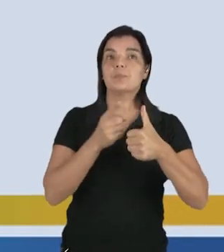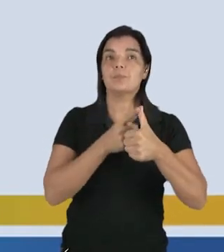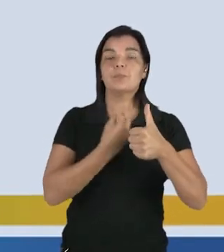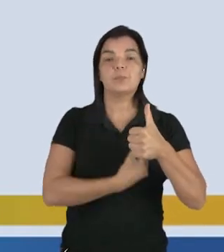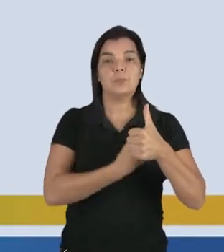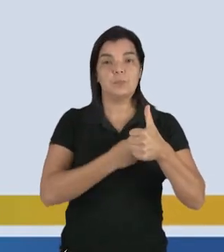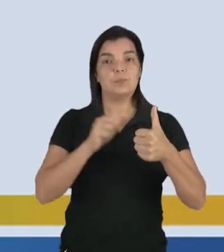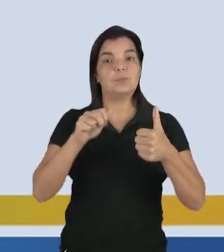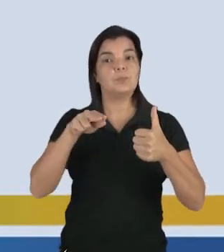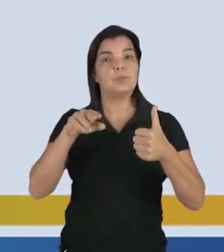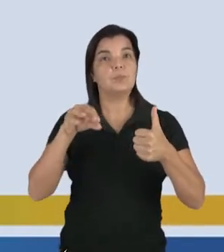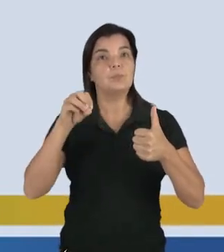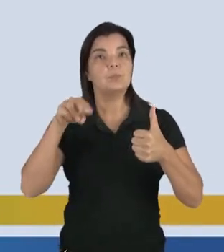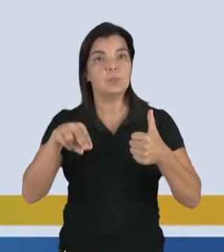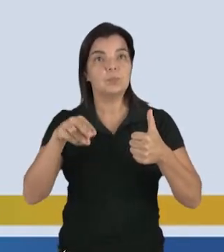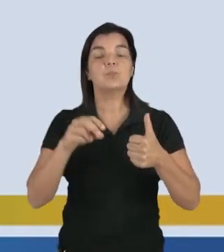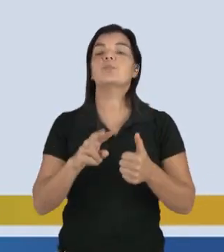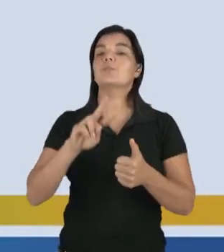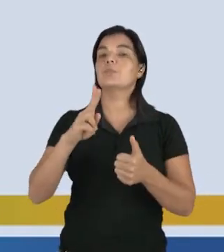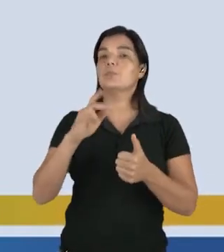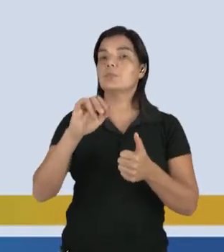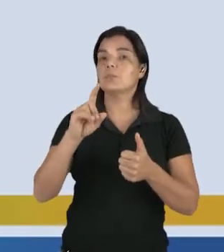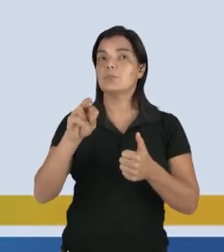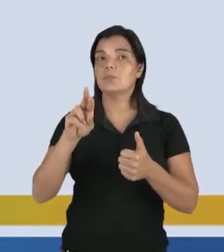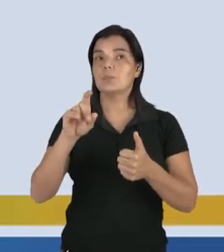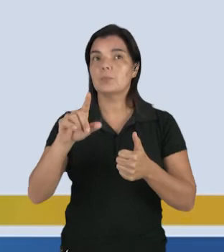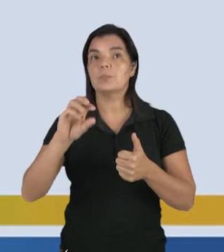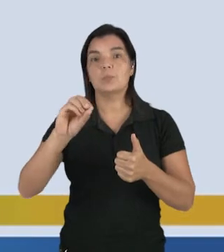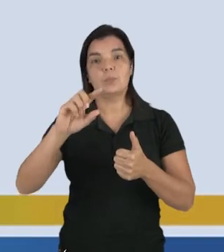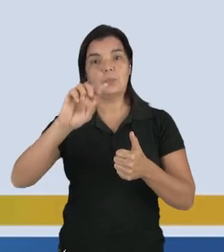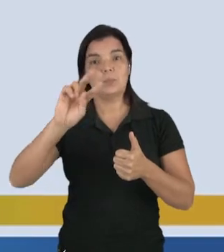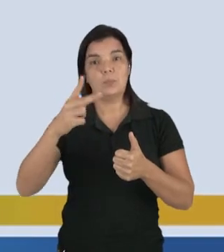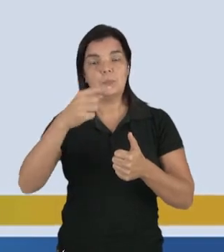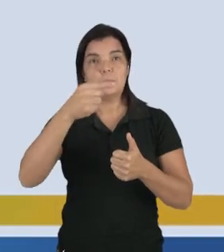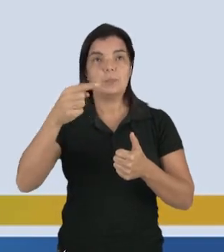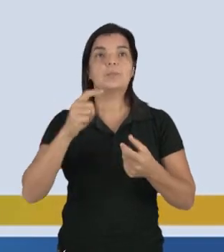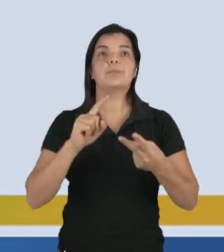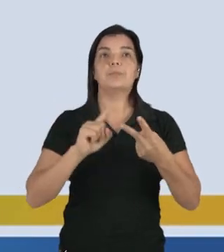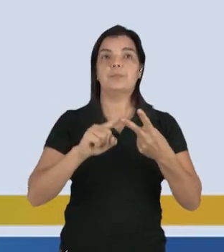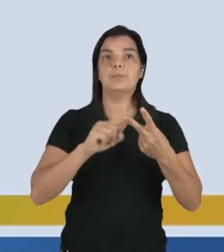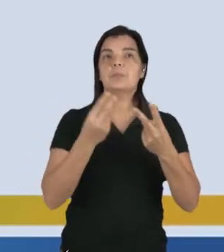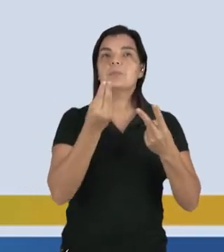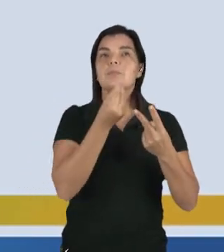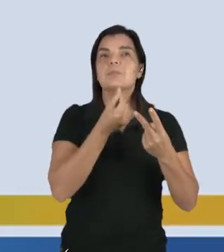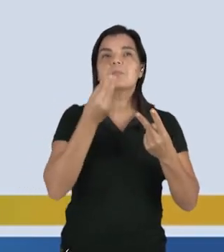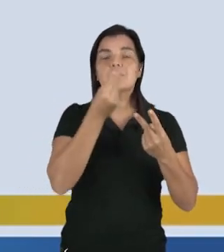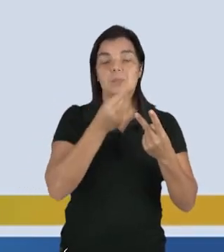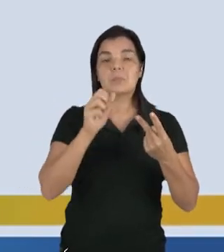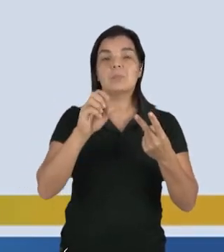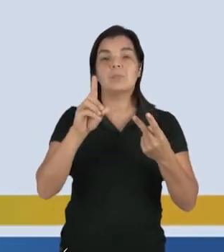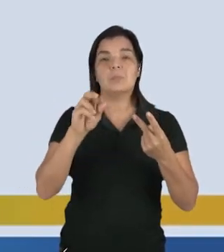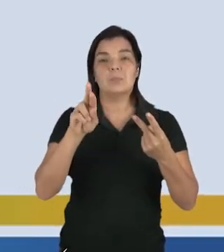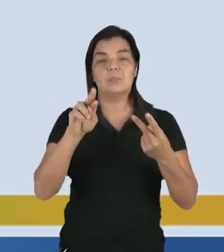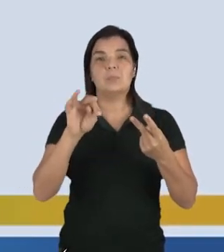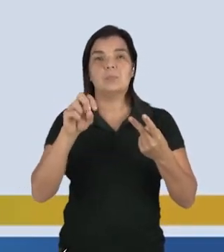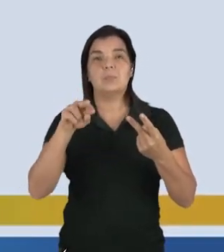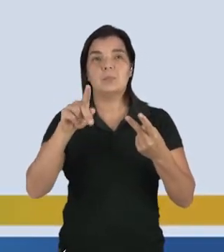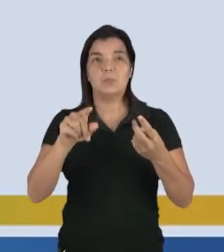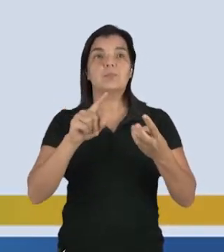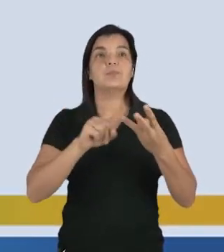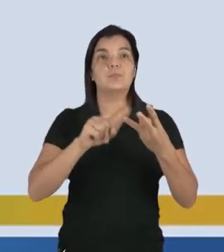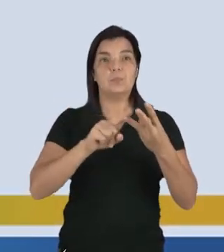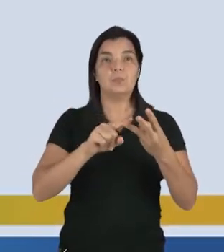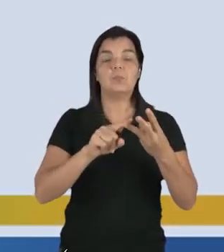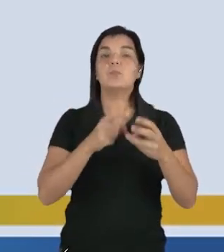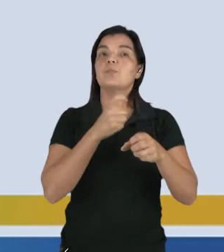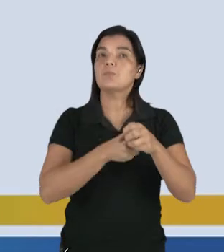a presença do ânion hidroxila, apresentam um sabor adstringente, são sólidas